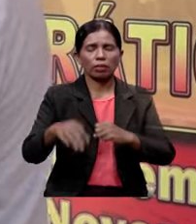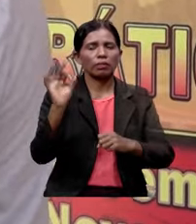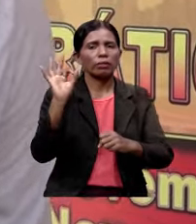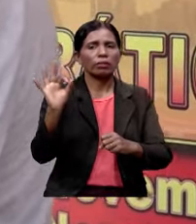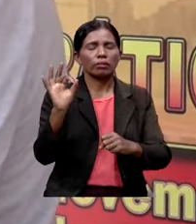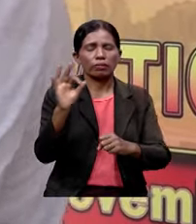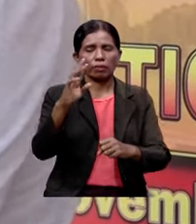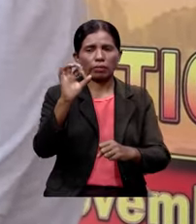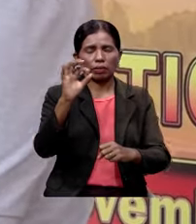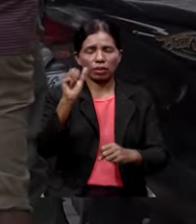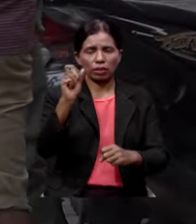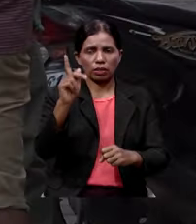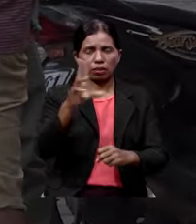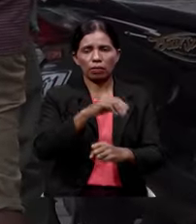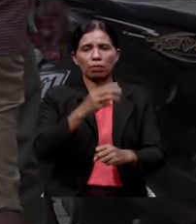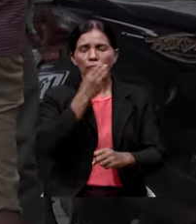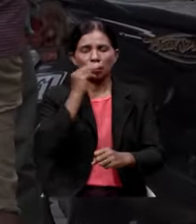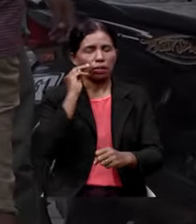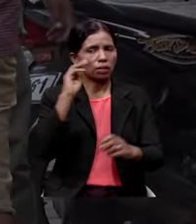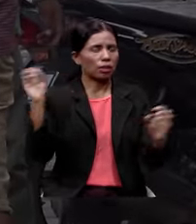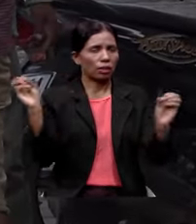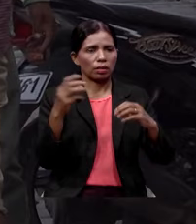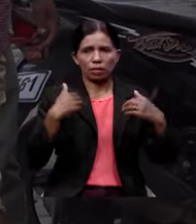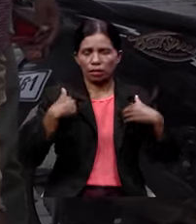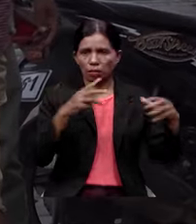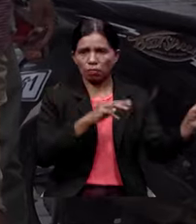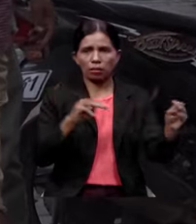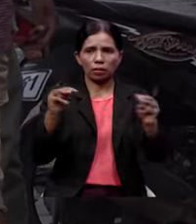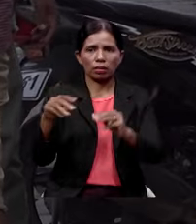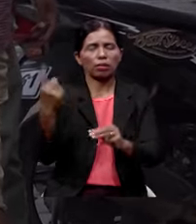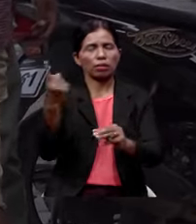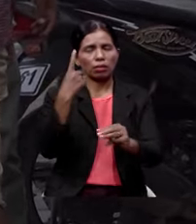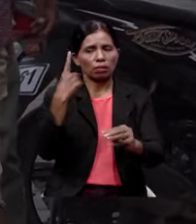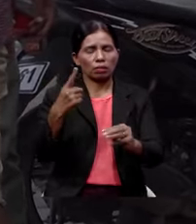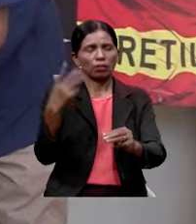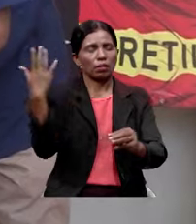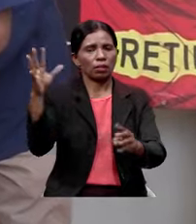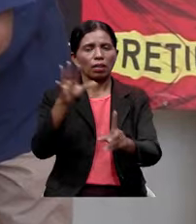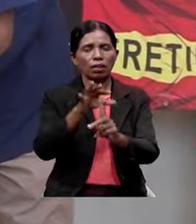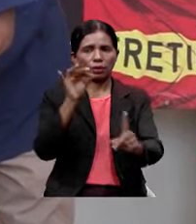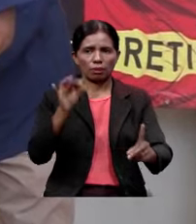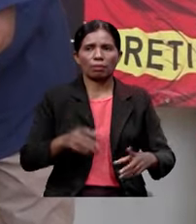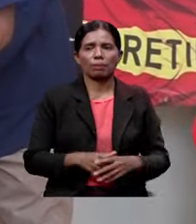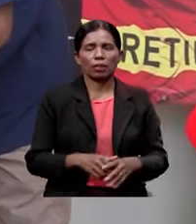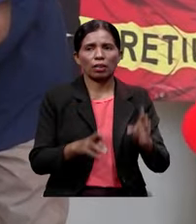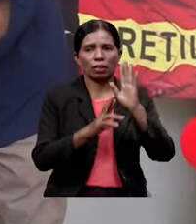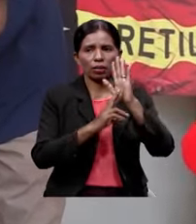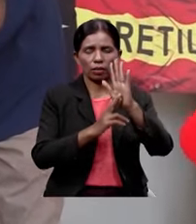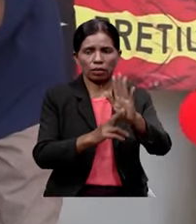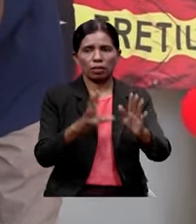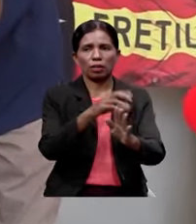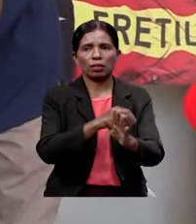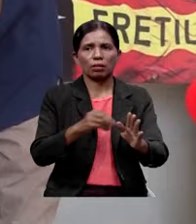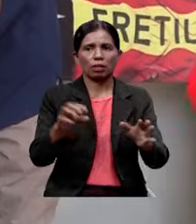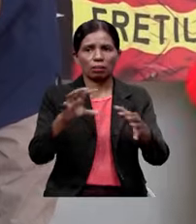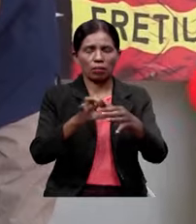Luolo, no secretário-geral Maria Alcatiri, laia mudança, no sempre derrota e a cada eleição. Também é representante militante no